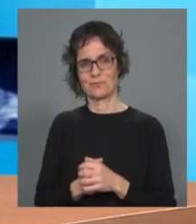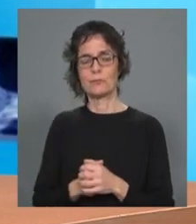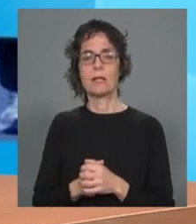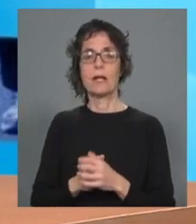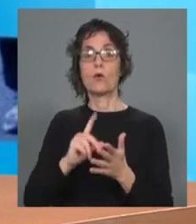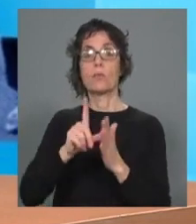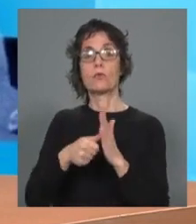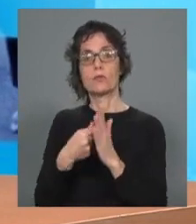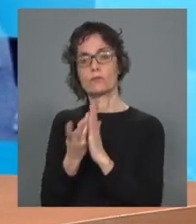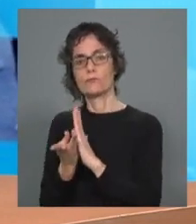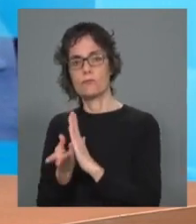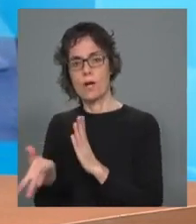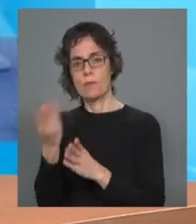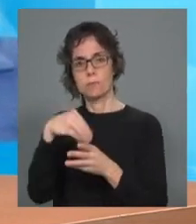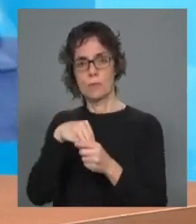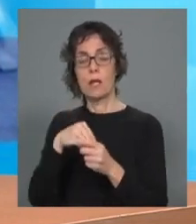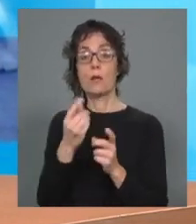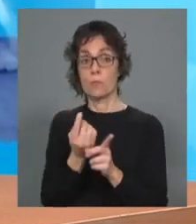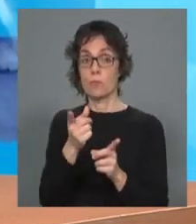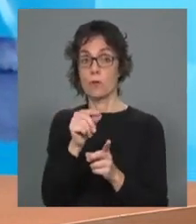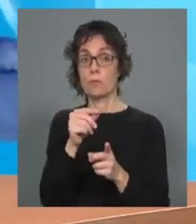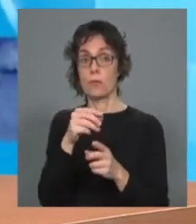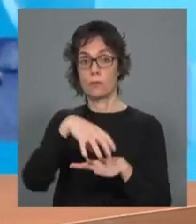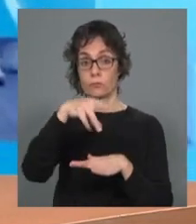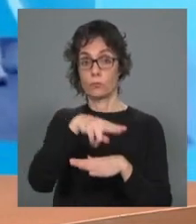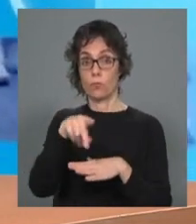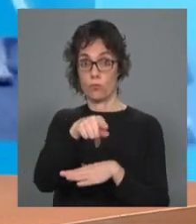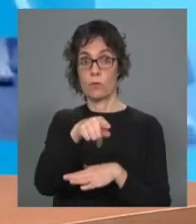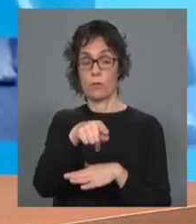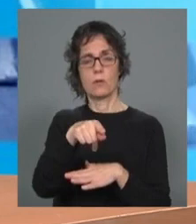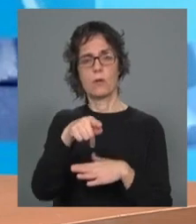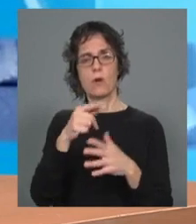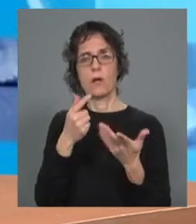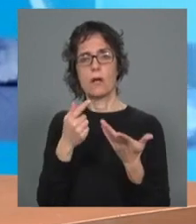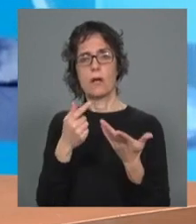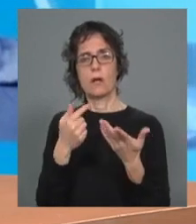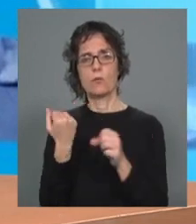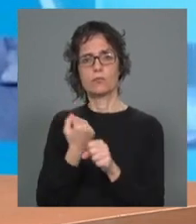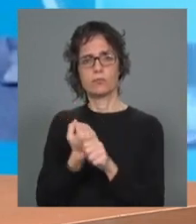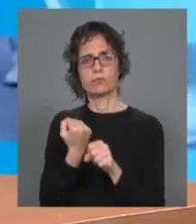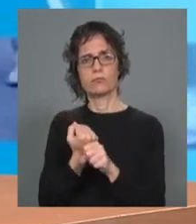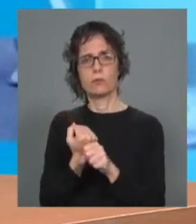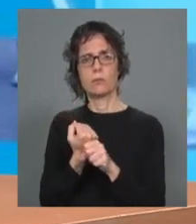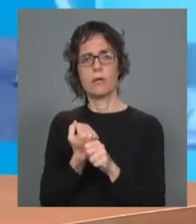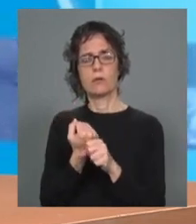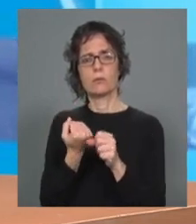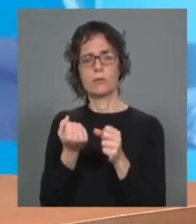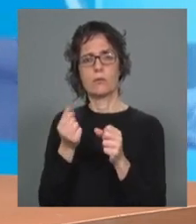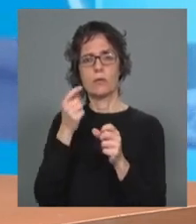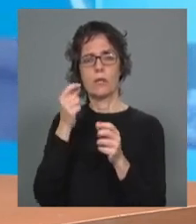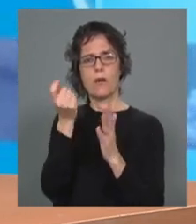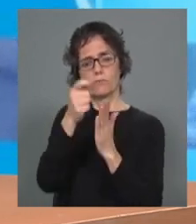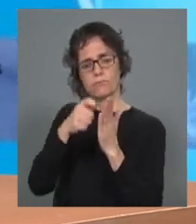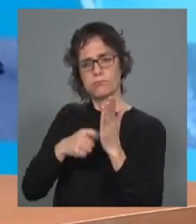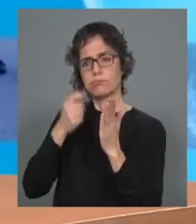museu é fruto de um trabalho que foi realizado e continua a ser realizado de inventariação do património das